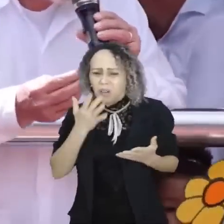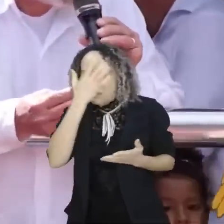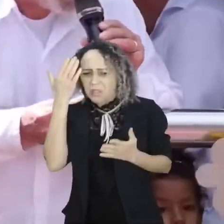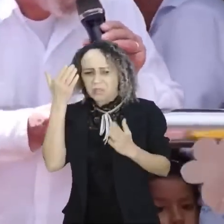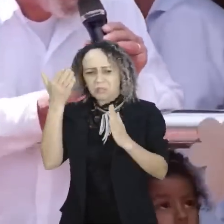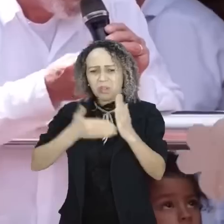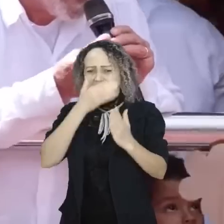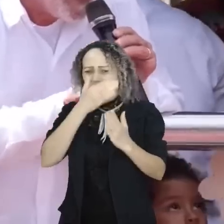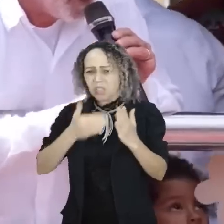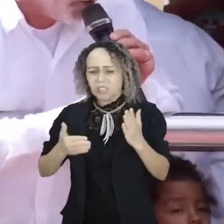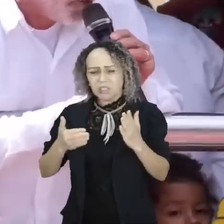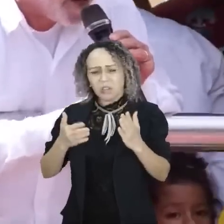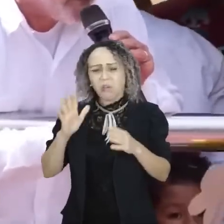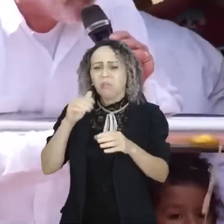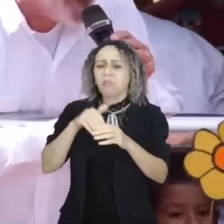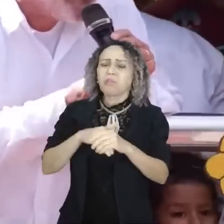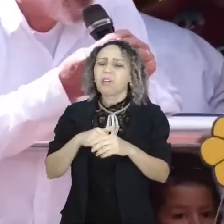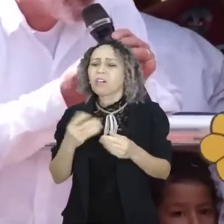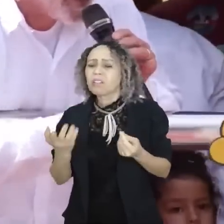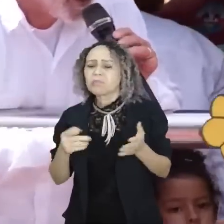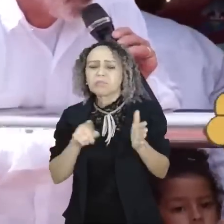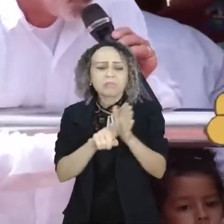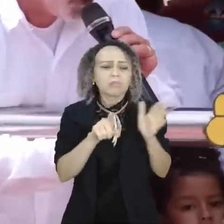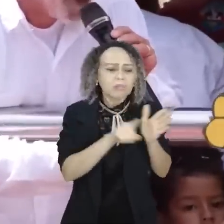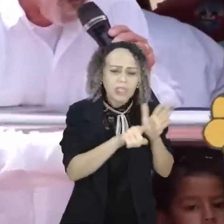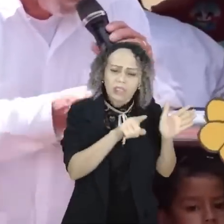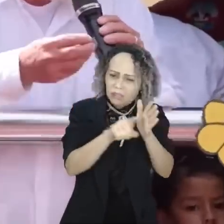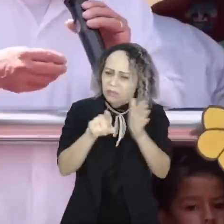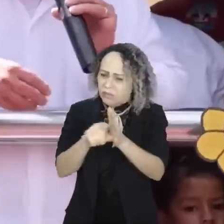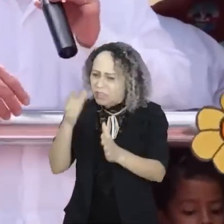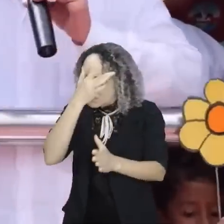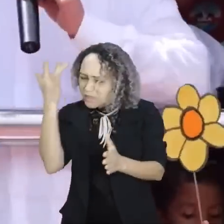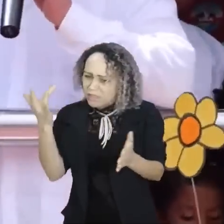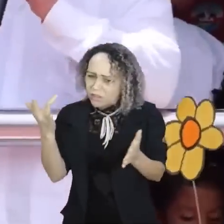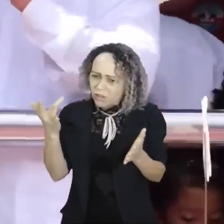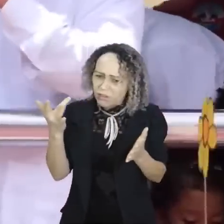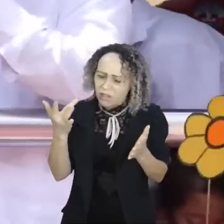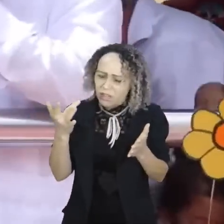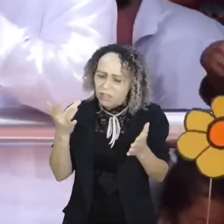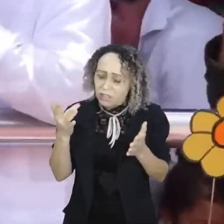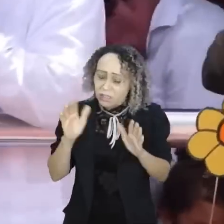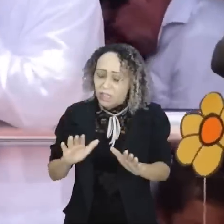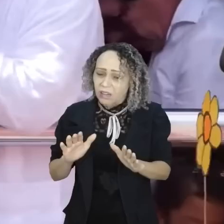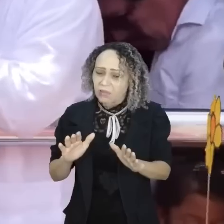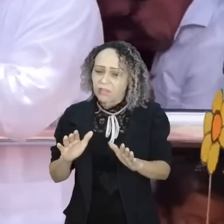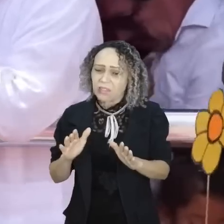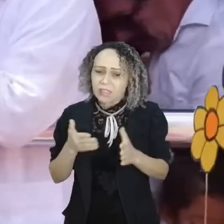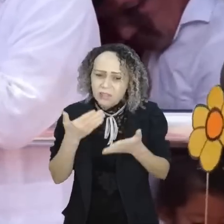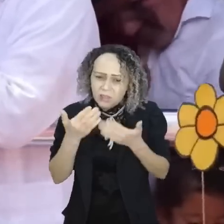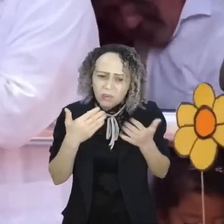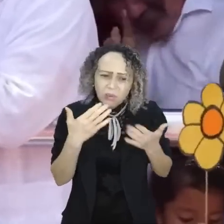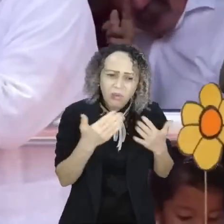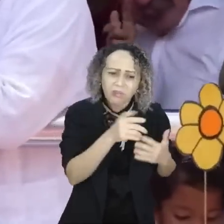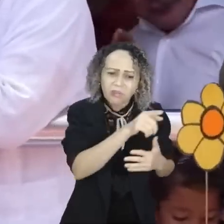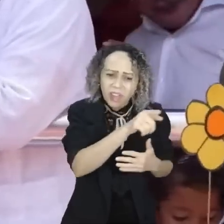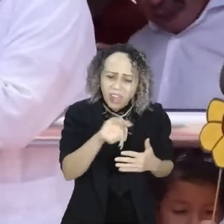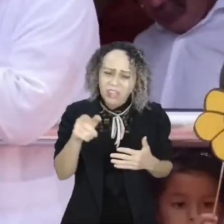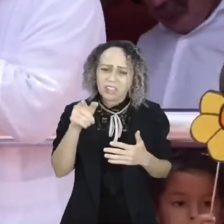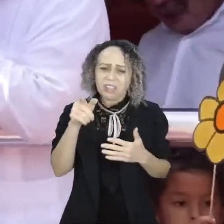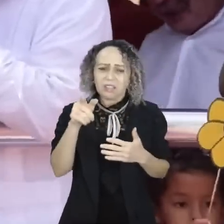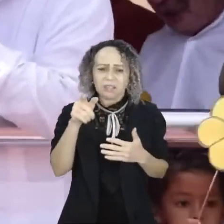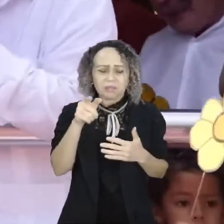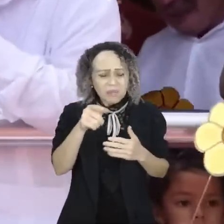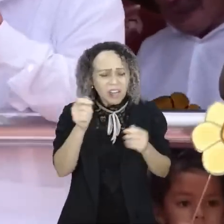e convencer ele comparecer dia 30 para voltar porque se ele não voltar ele não tem sintético